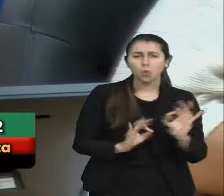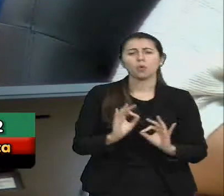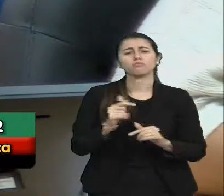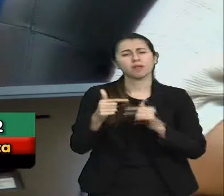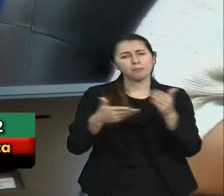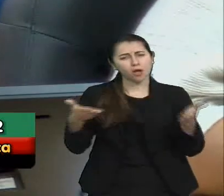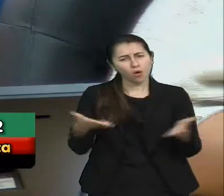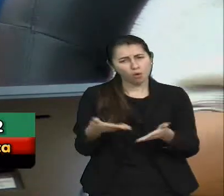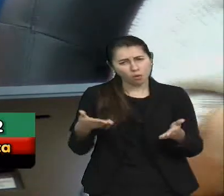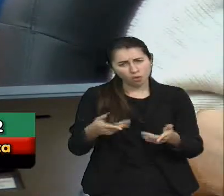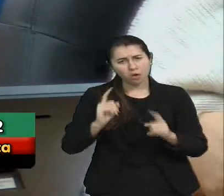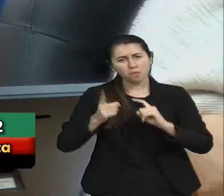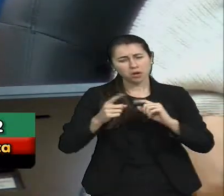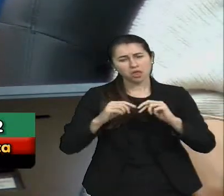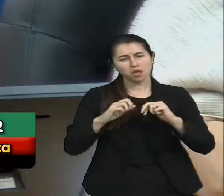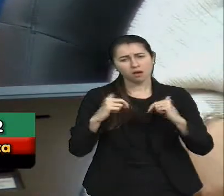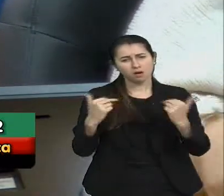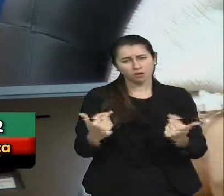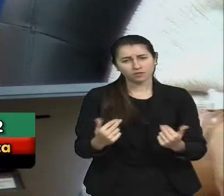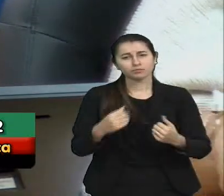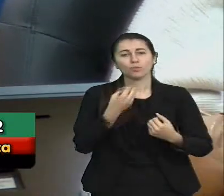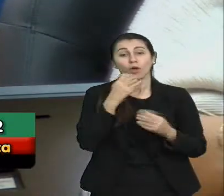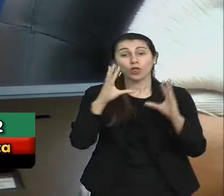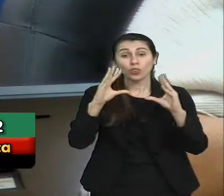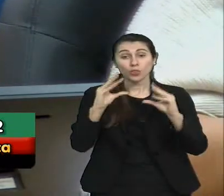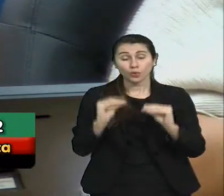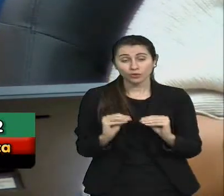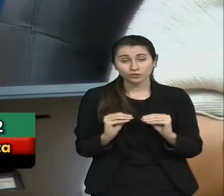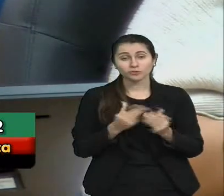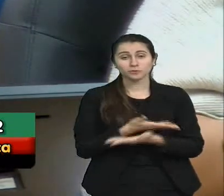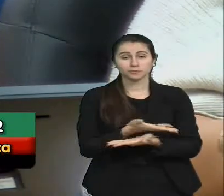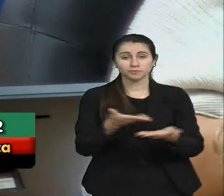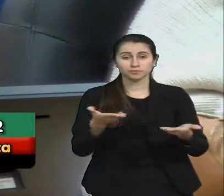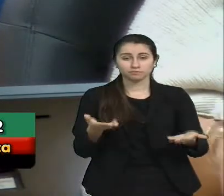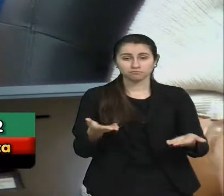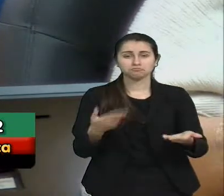audiência pública. Muito obrigado, viu? Boa noite a todos